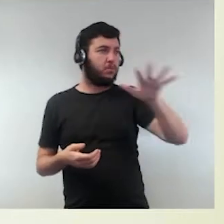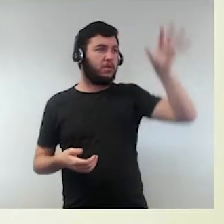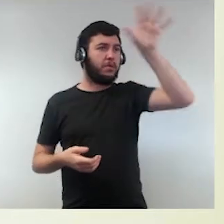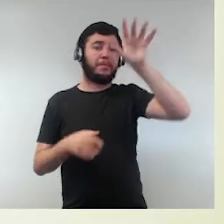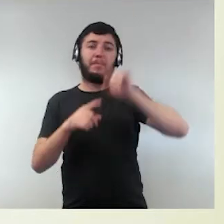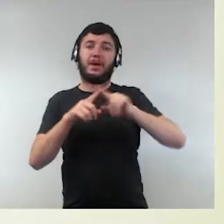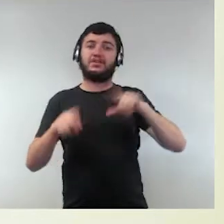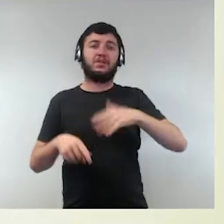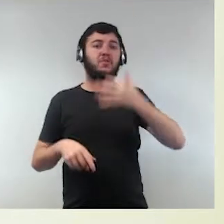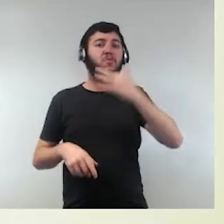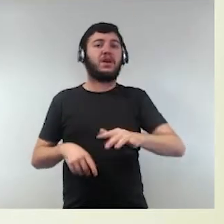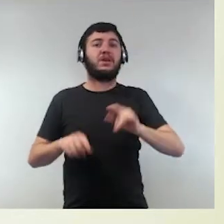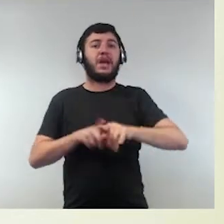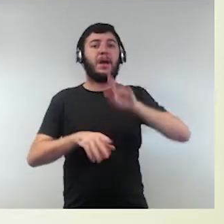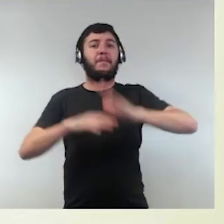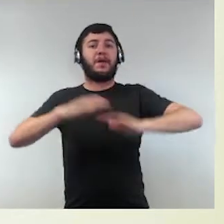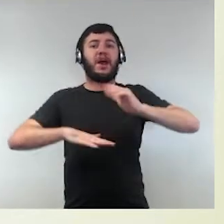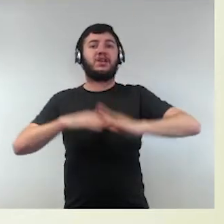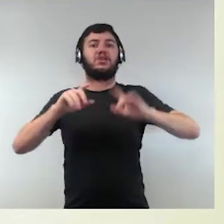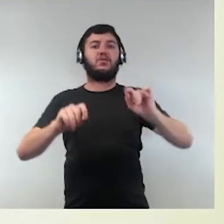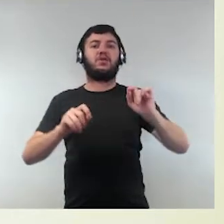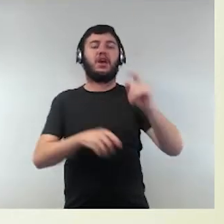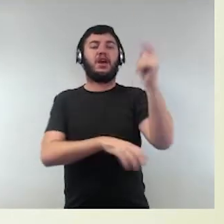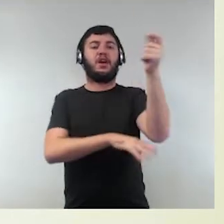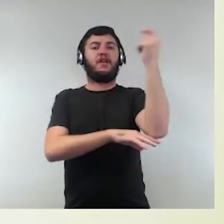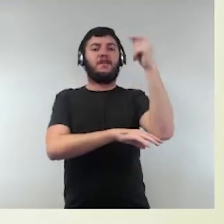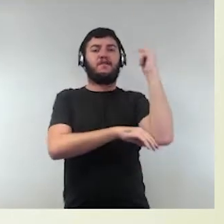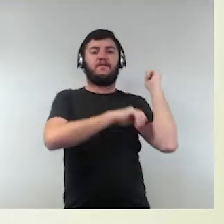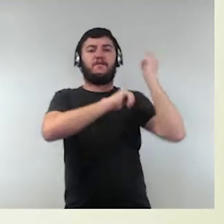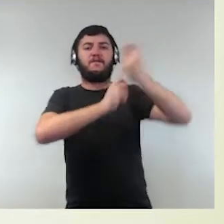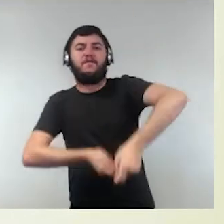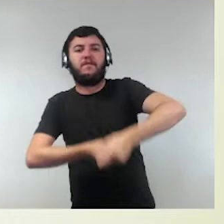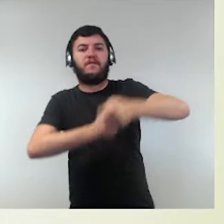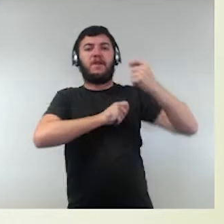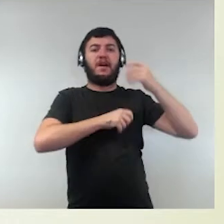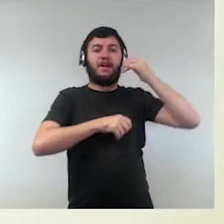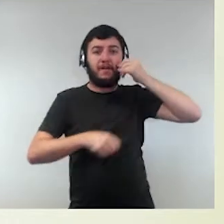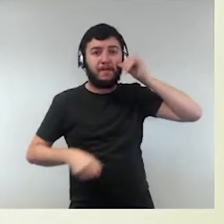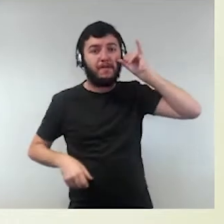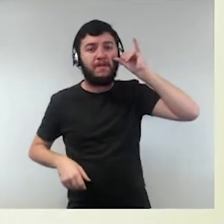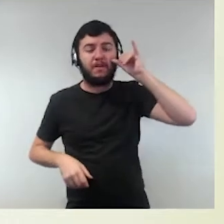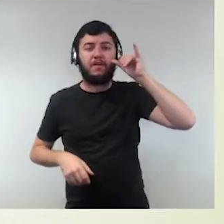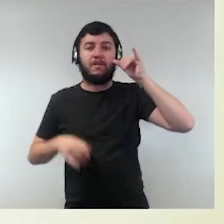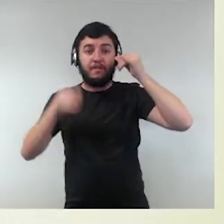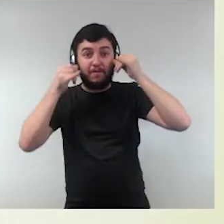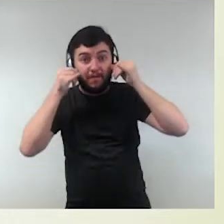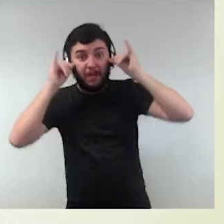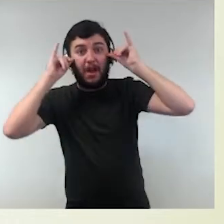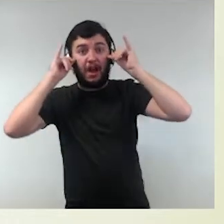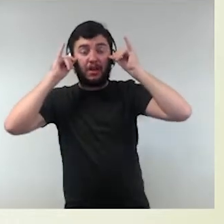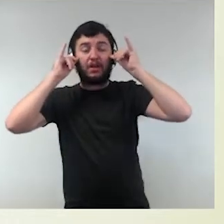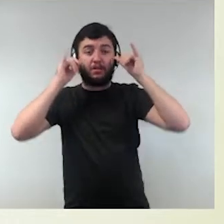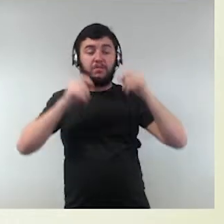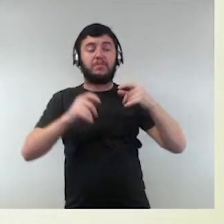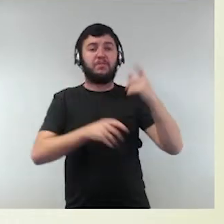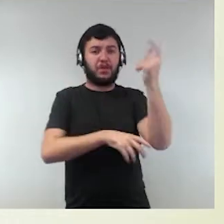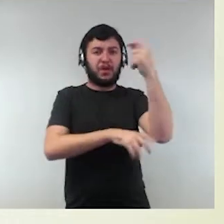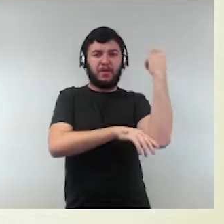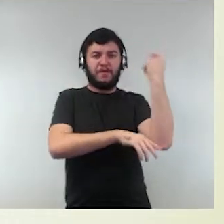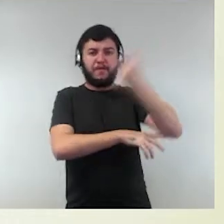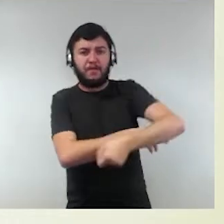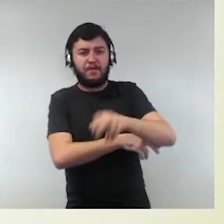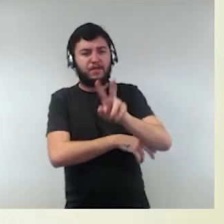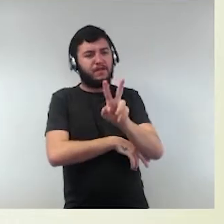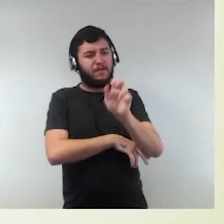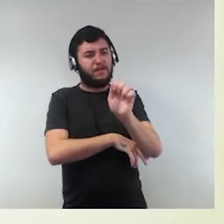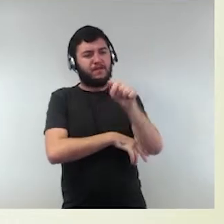da vaquejada e, por esse motivo, a condenam como uma prática que